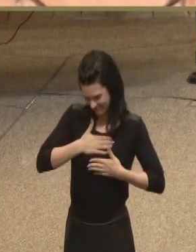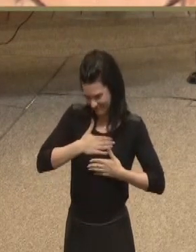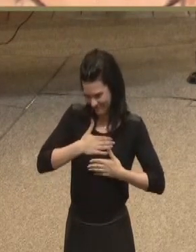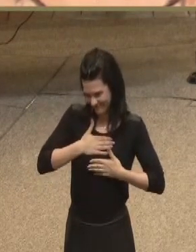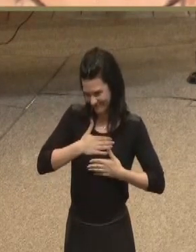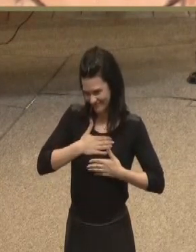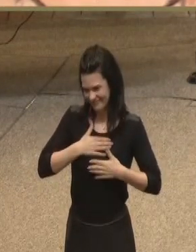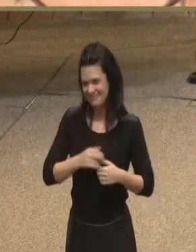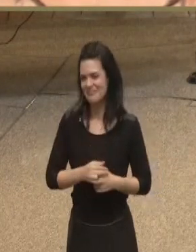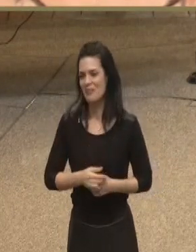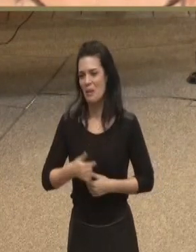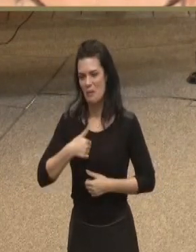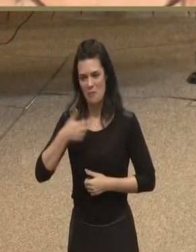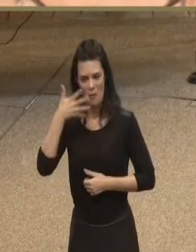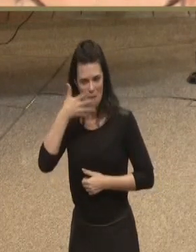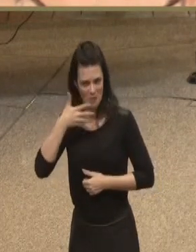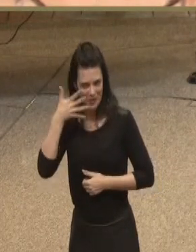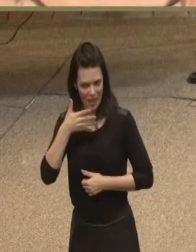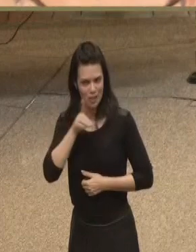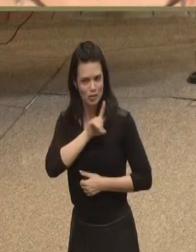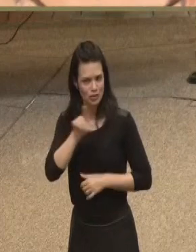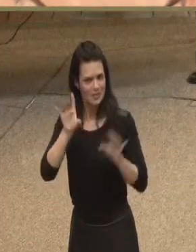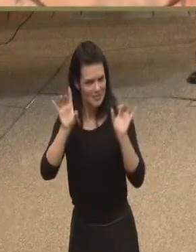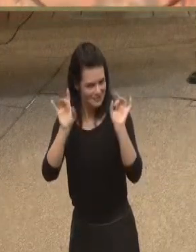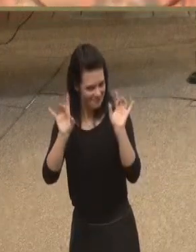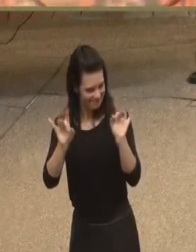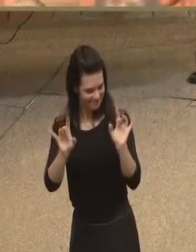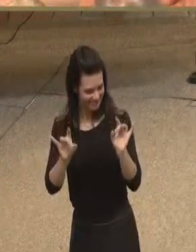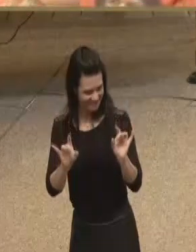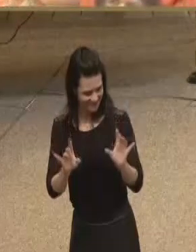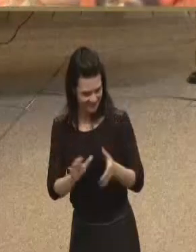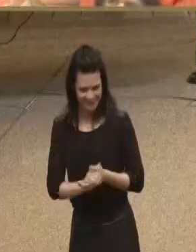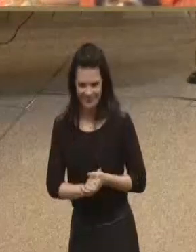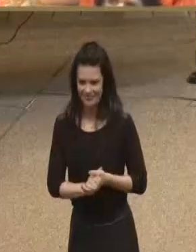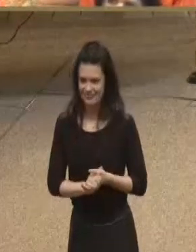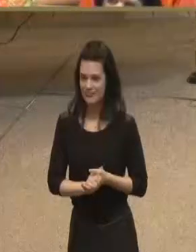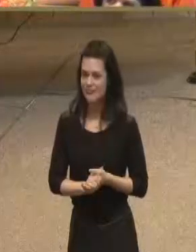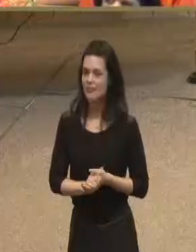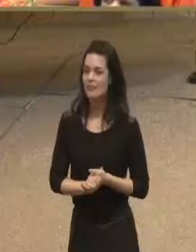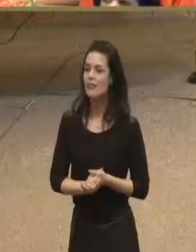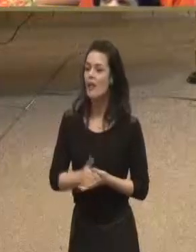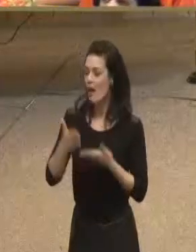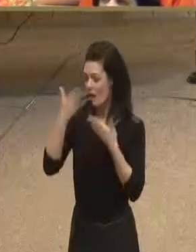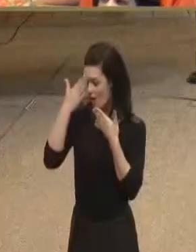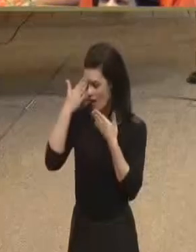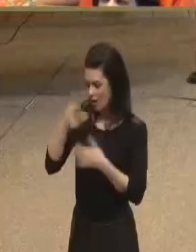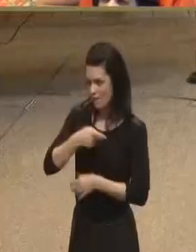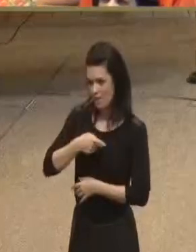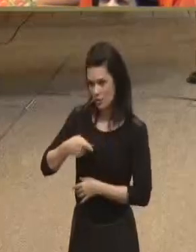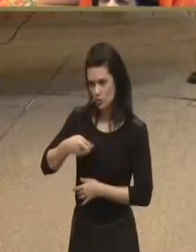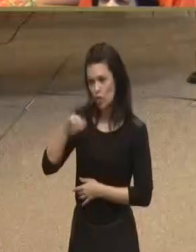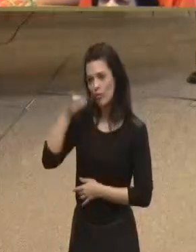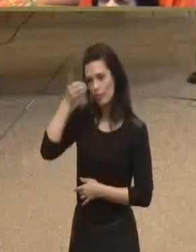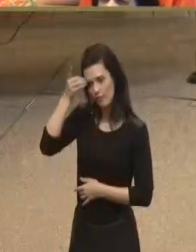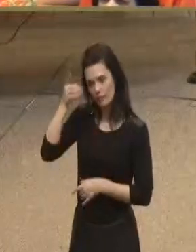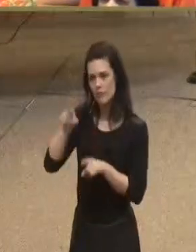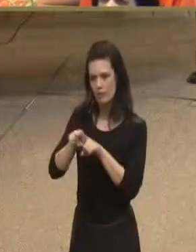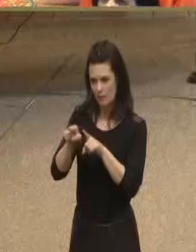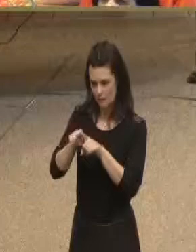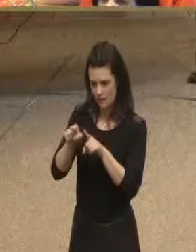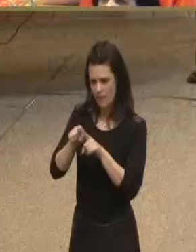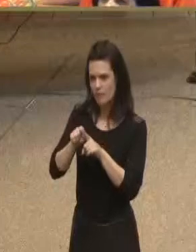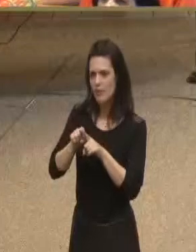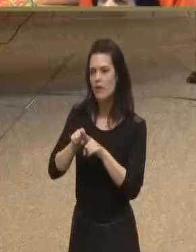pudesse pregar nesse dia especial. Agradeço ao pastor Davi também e ao conselho pastoral pela